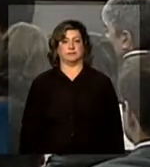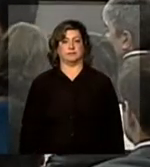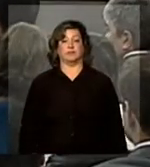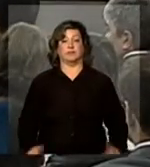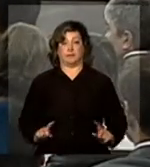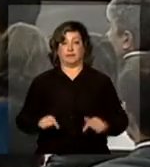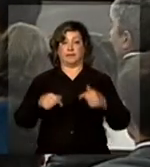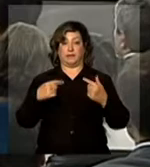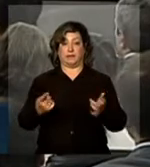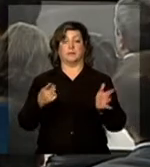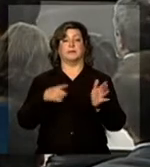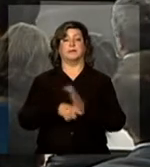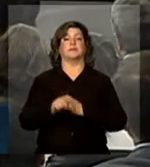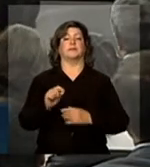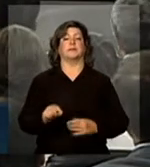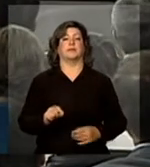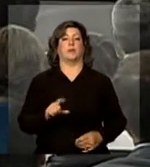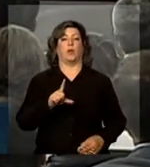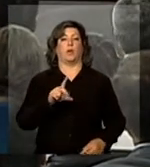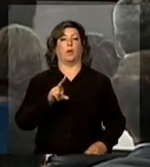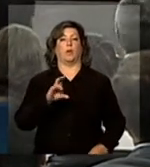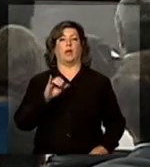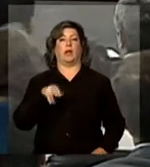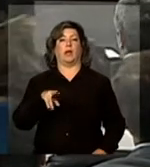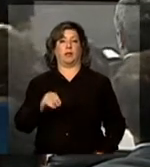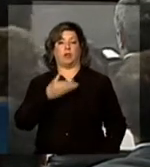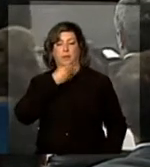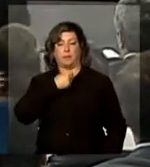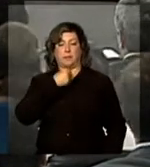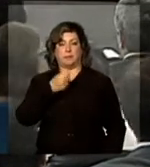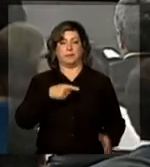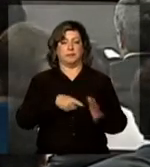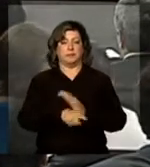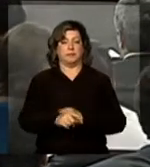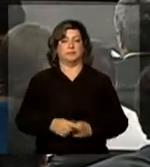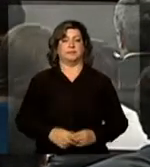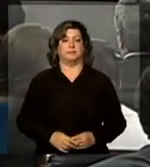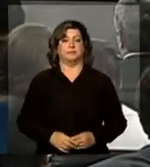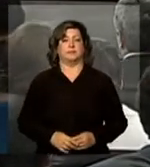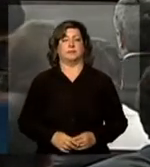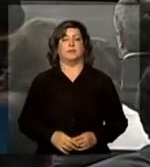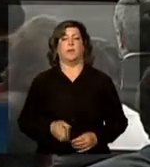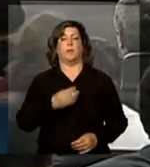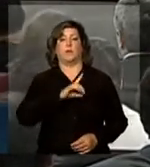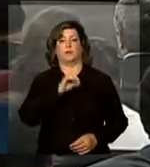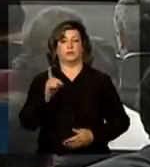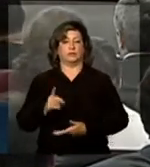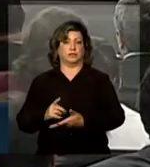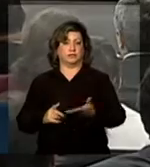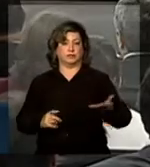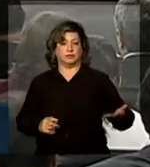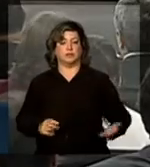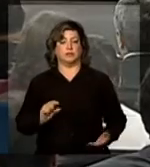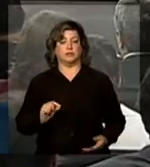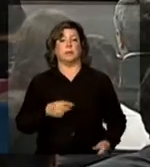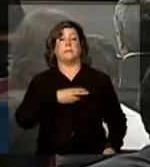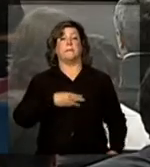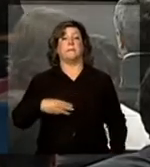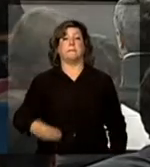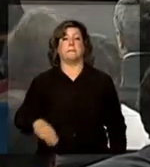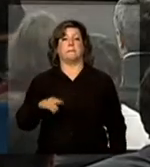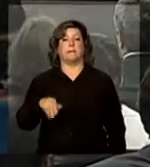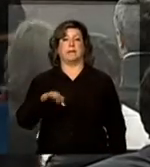Próxima pergunta, Luciana Ottoni, da Reuters. Bom dia, ministros, secretários. Ministro Mantega, eu queria